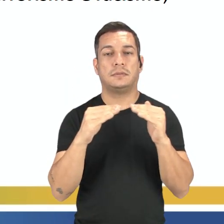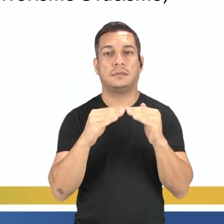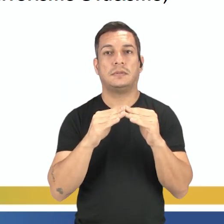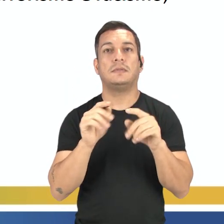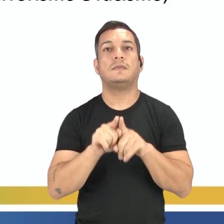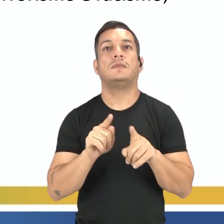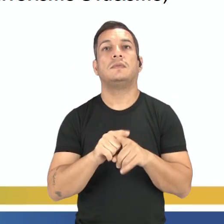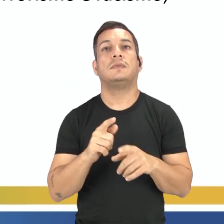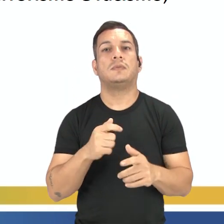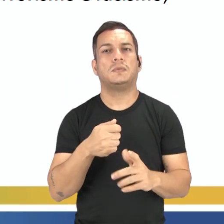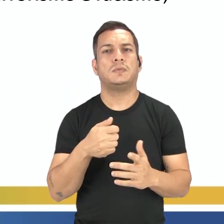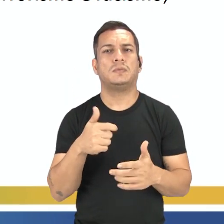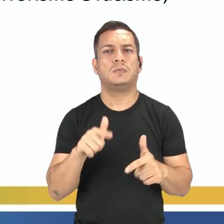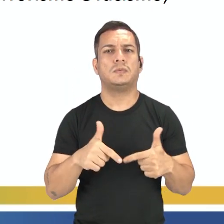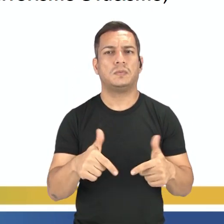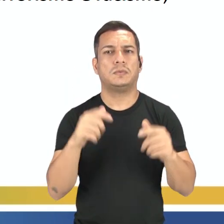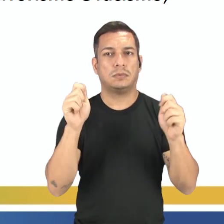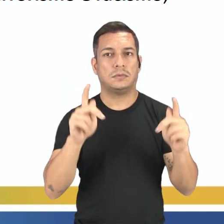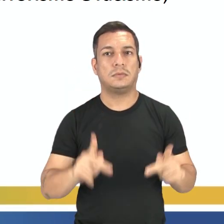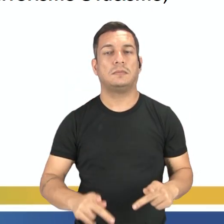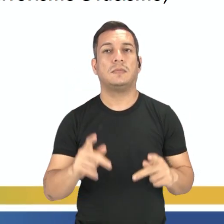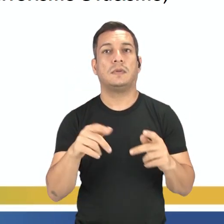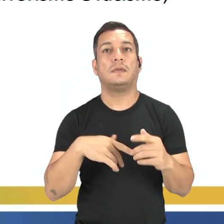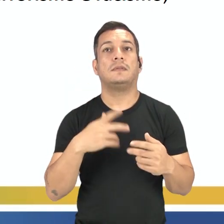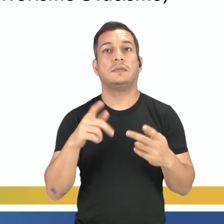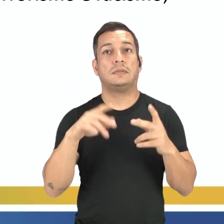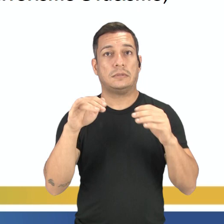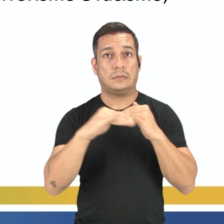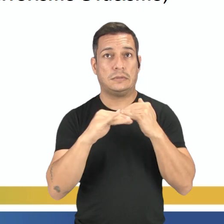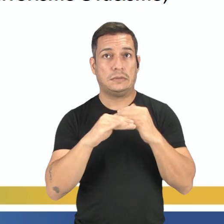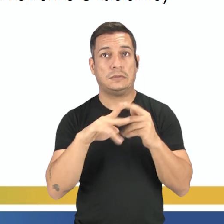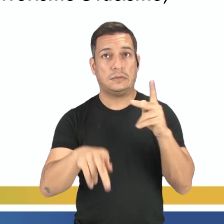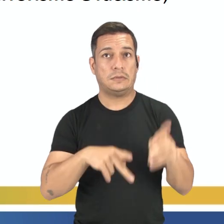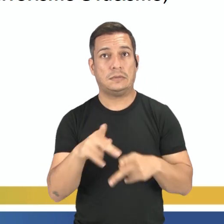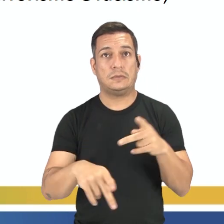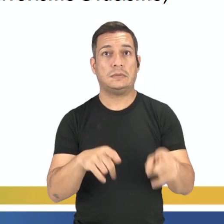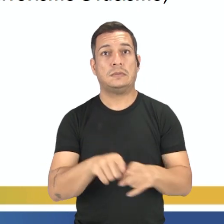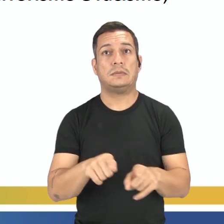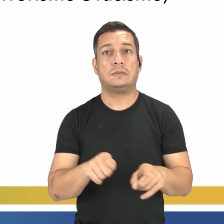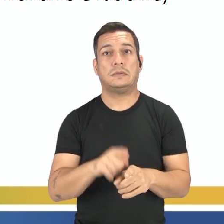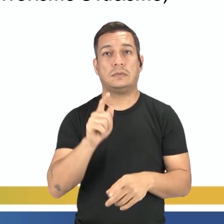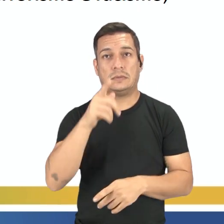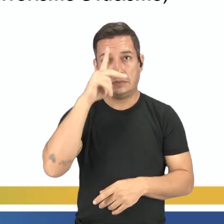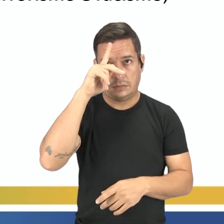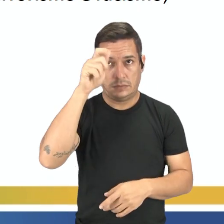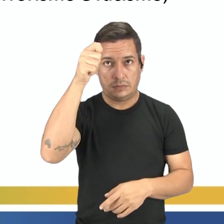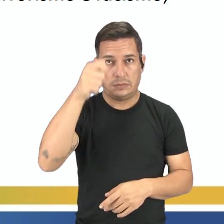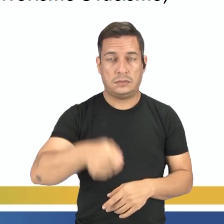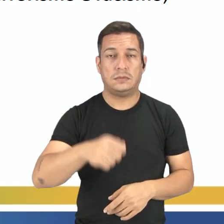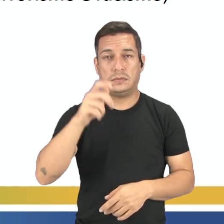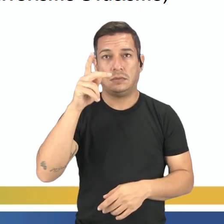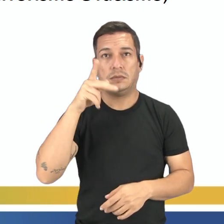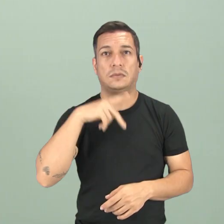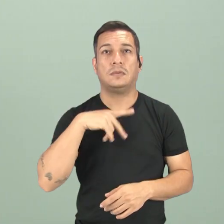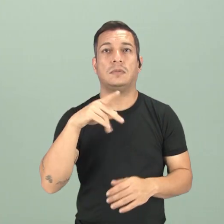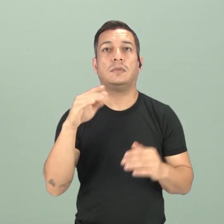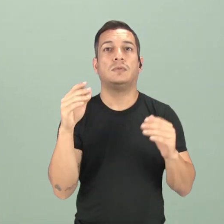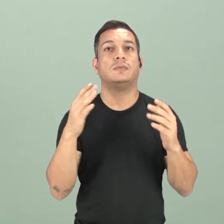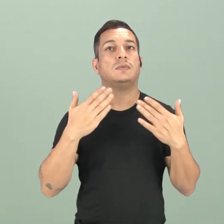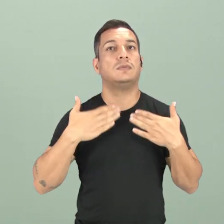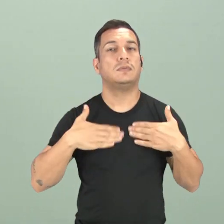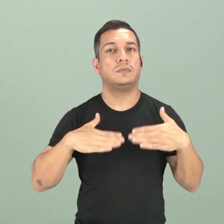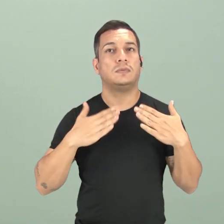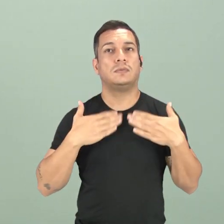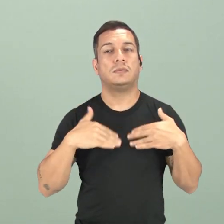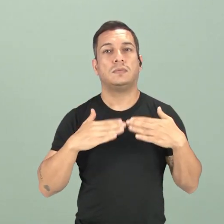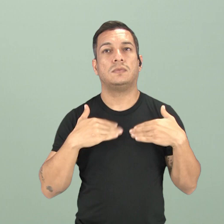povos, autodeterminação dos povos e solução pacífica de conflitos e repúdio